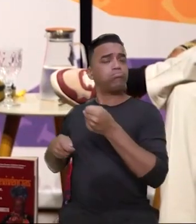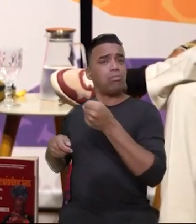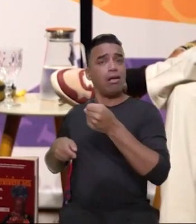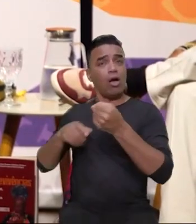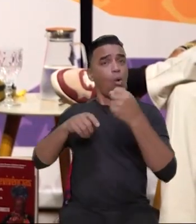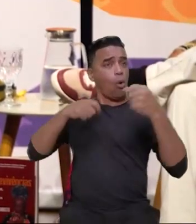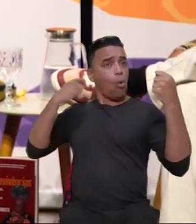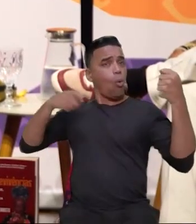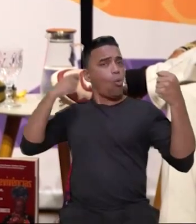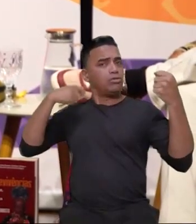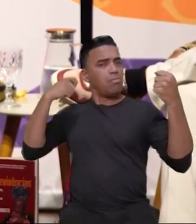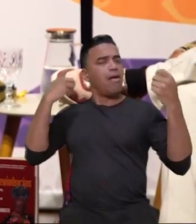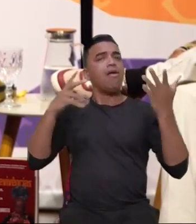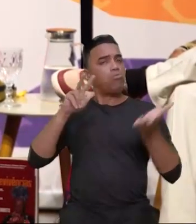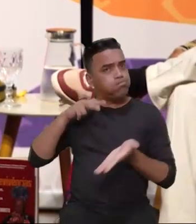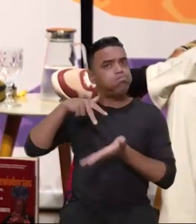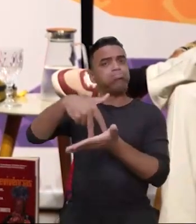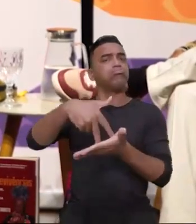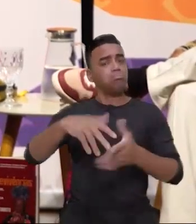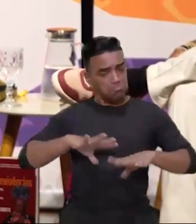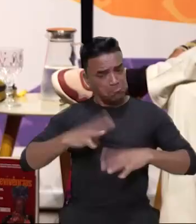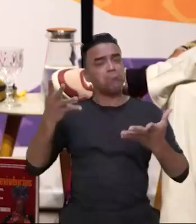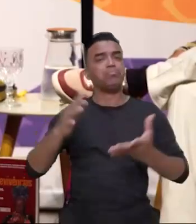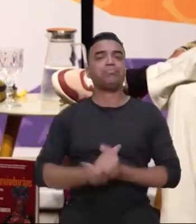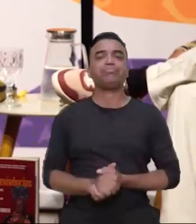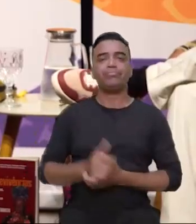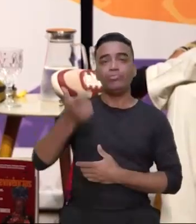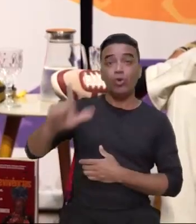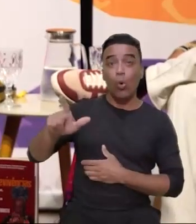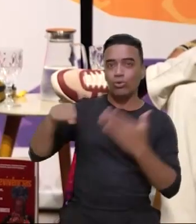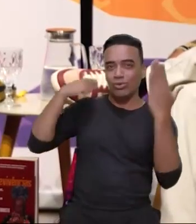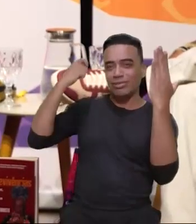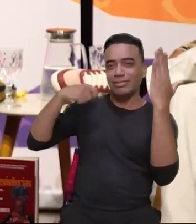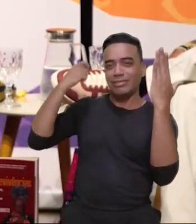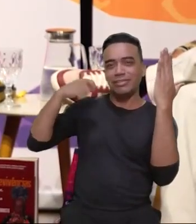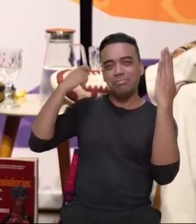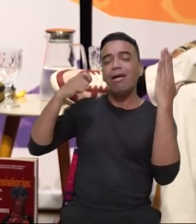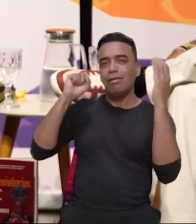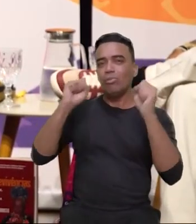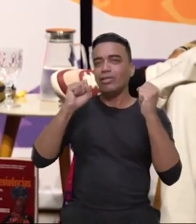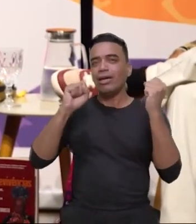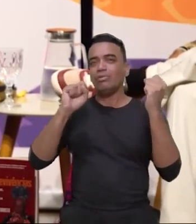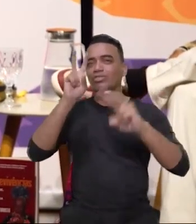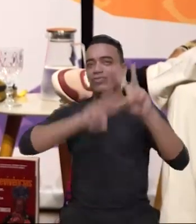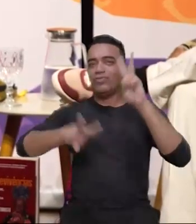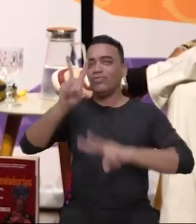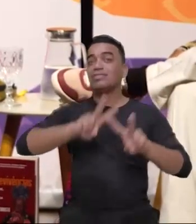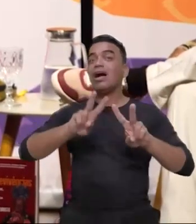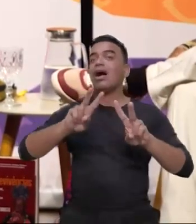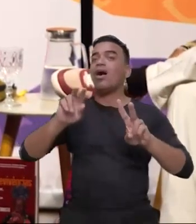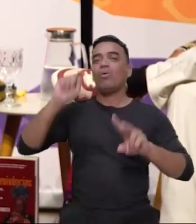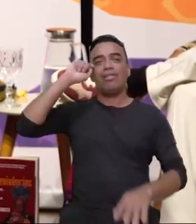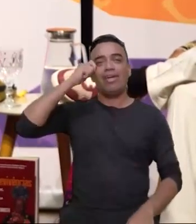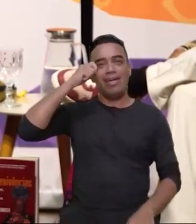é um espelho ativo. E o outro espelho que podemos nos contemplar, e aí é